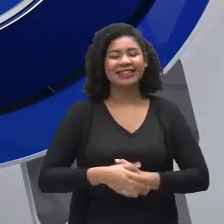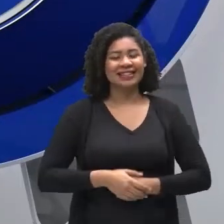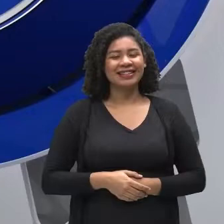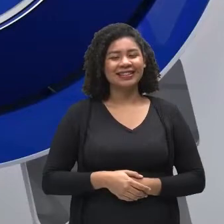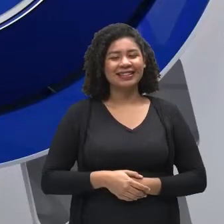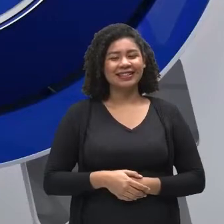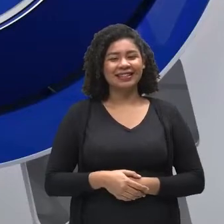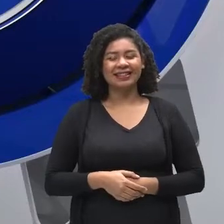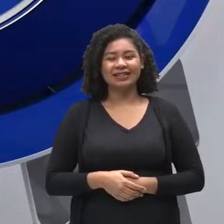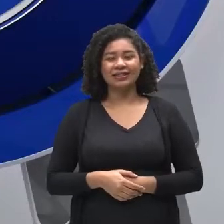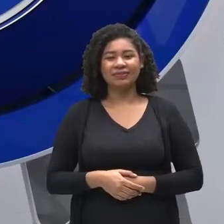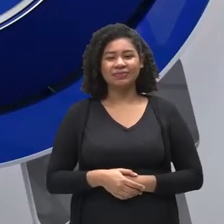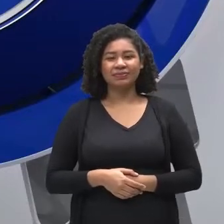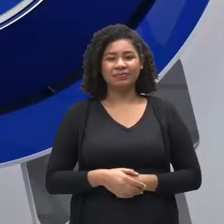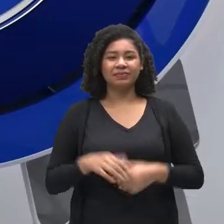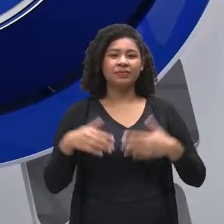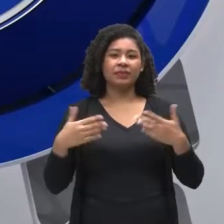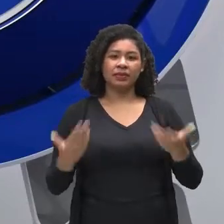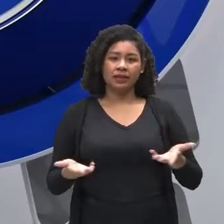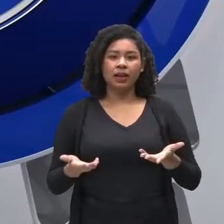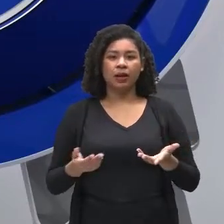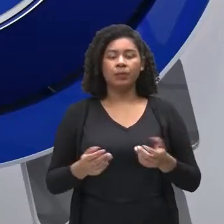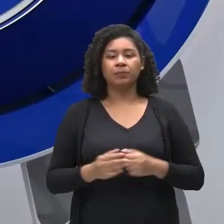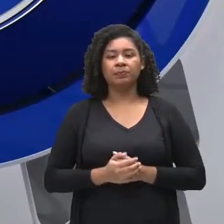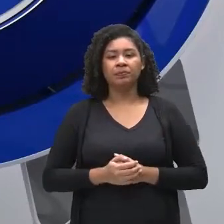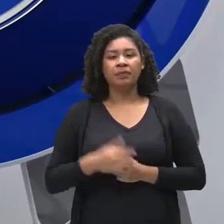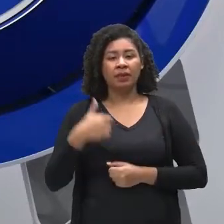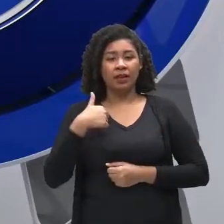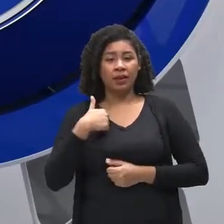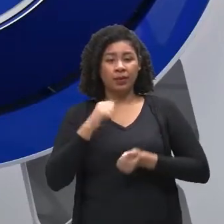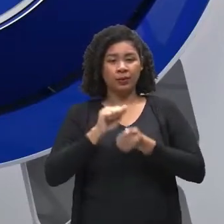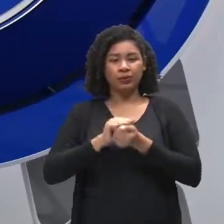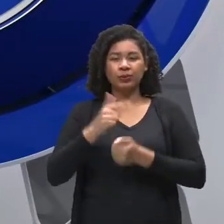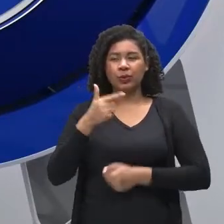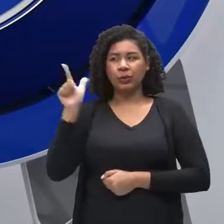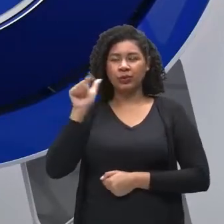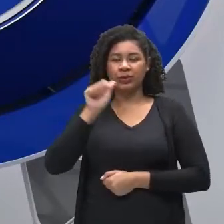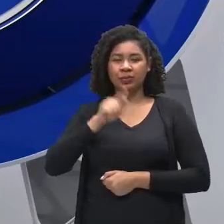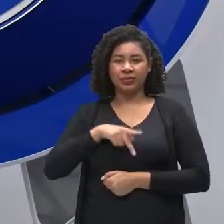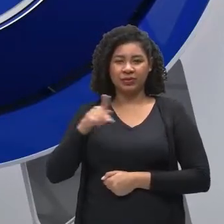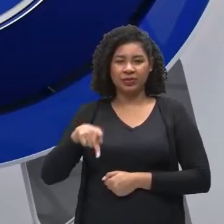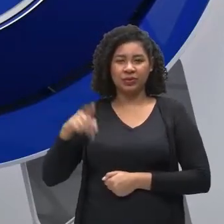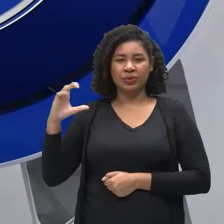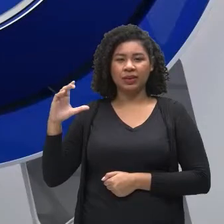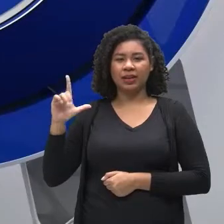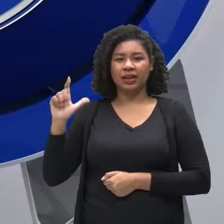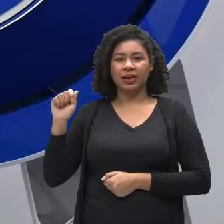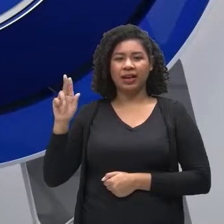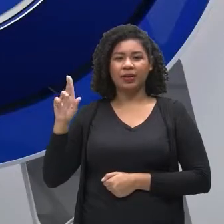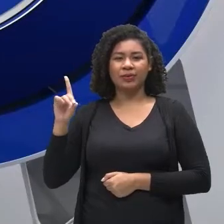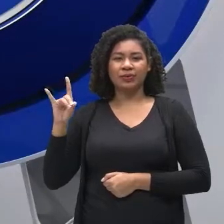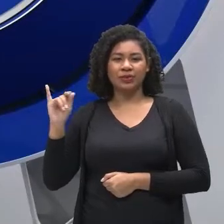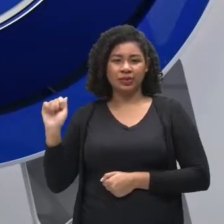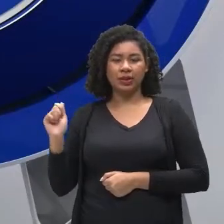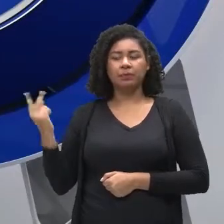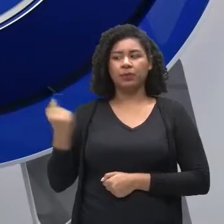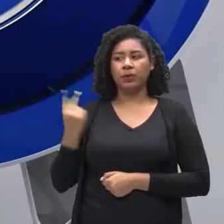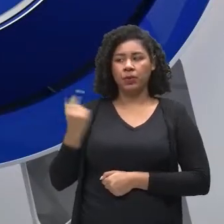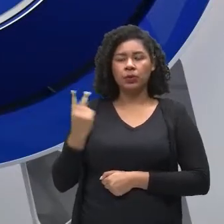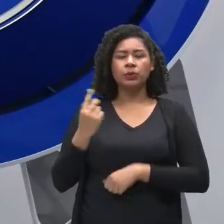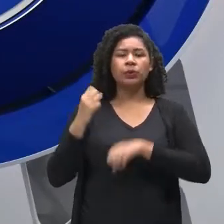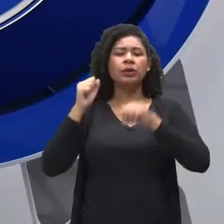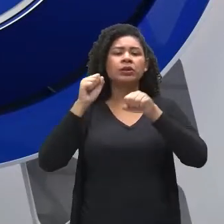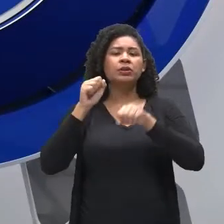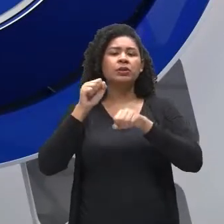Então, antes da gente ir para nossa cartela, eu e a teacher Cláudia, a gente abordou muito sobre estratégias de leitura, né?